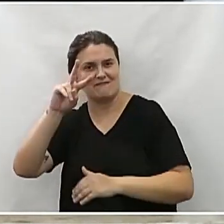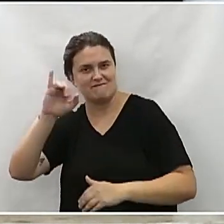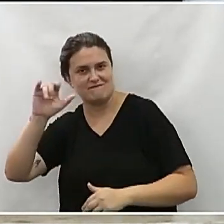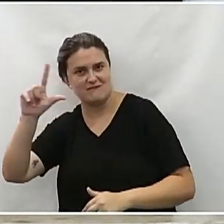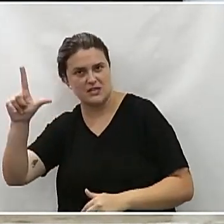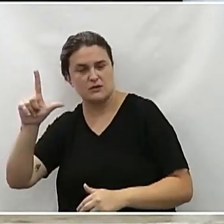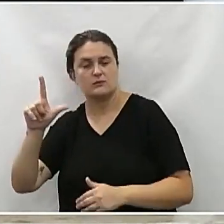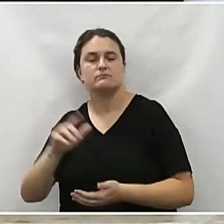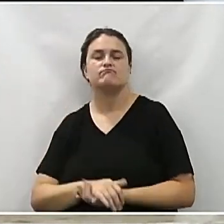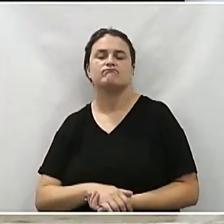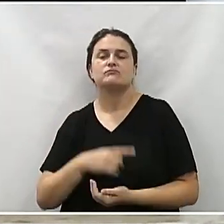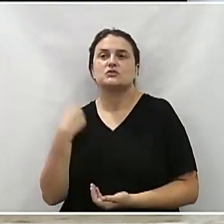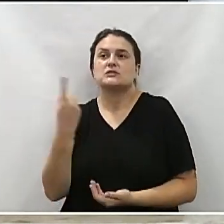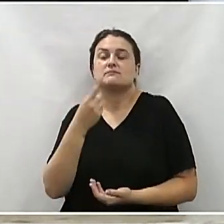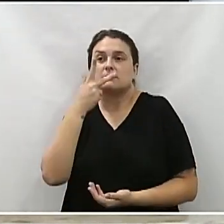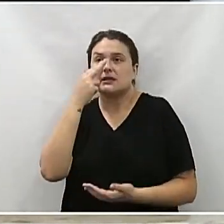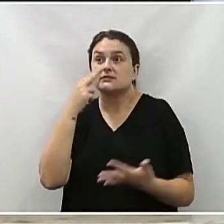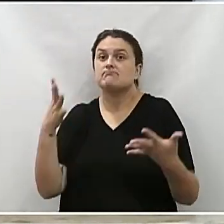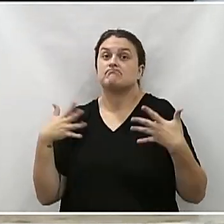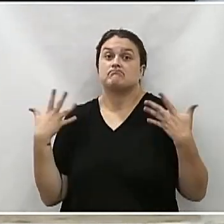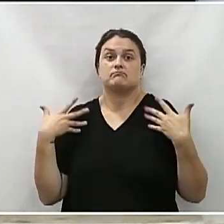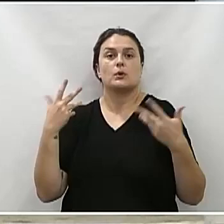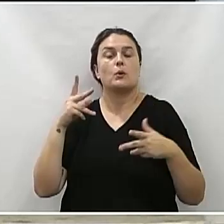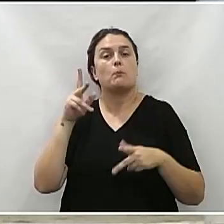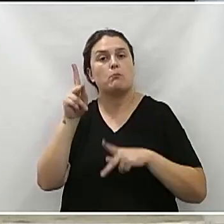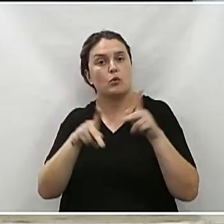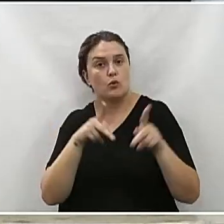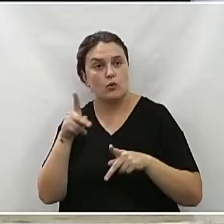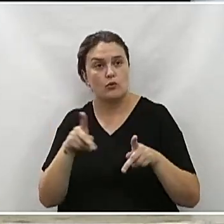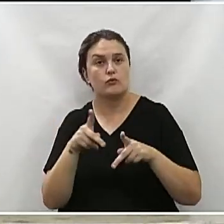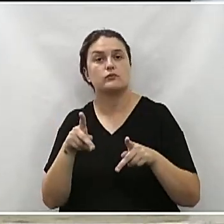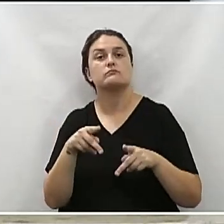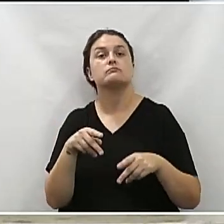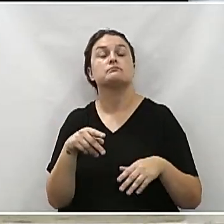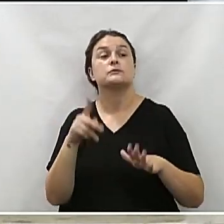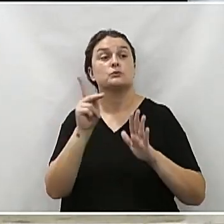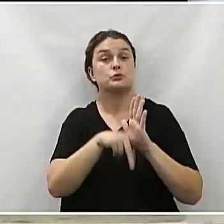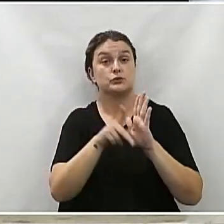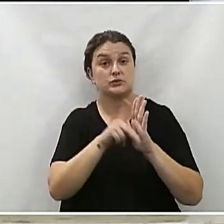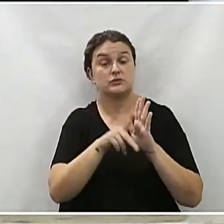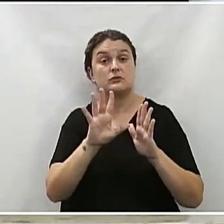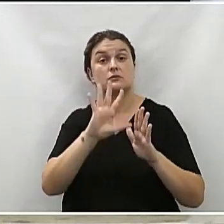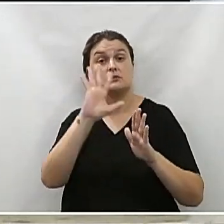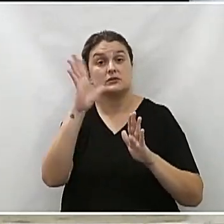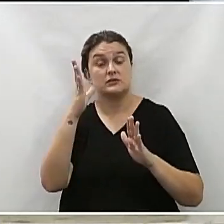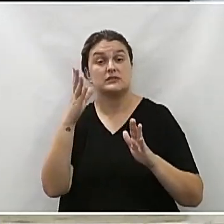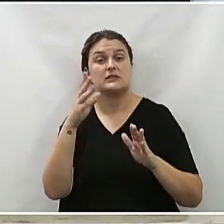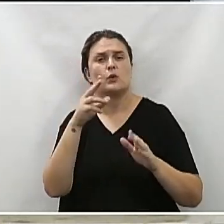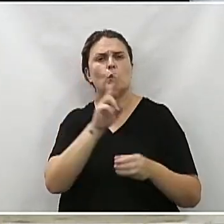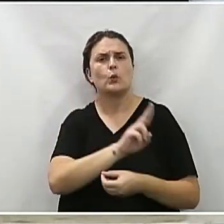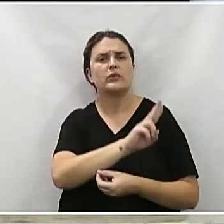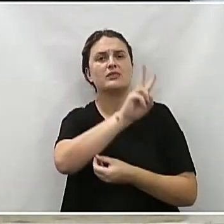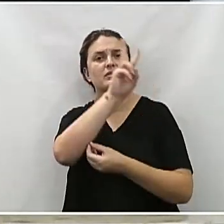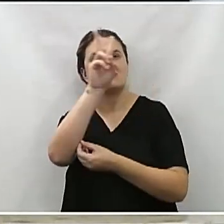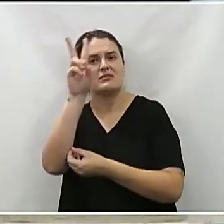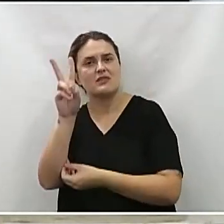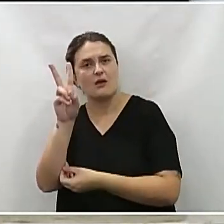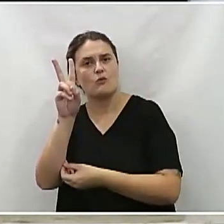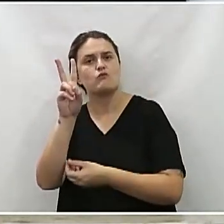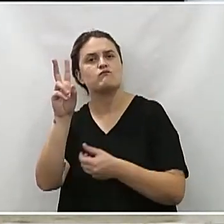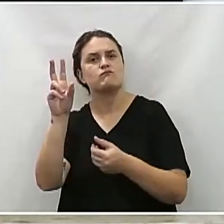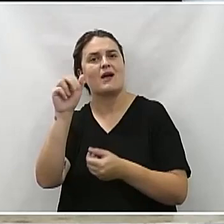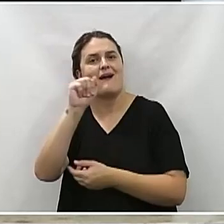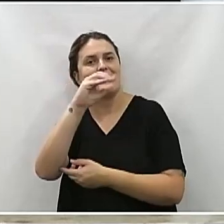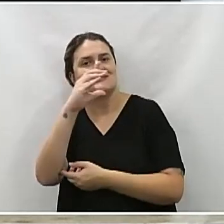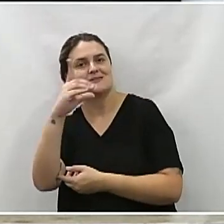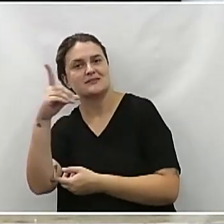casa como é bom a gente ver a alegria do povo o projeto também acontecendo ao mesmo tempo União em Ação que contribui e faz